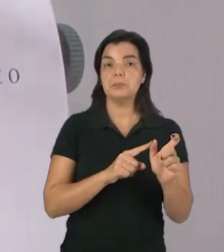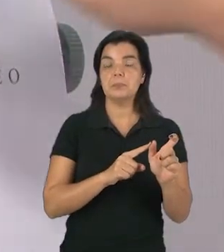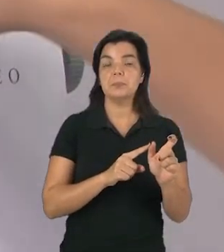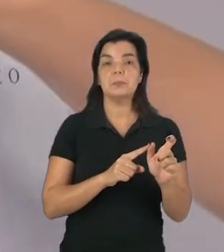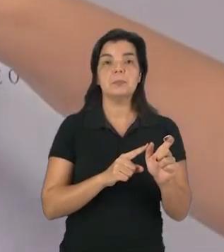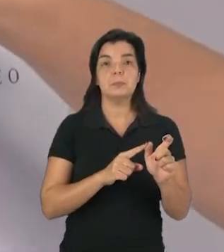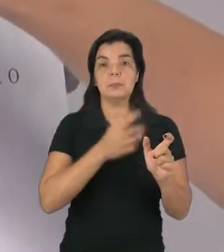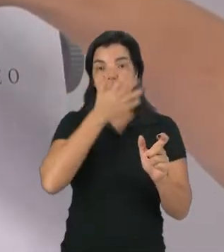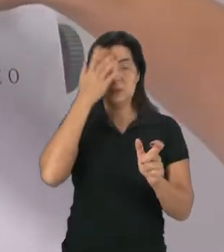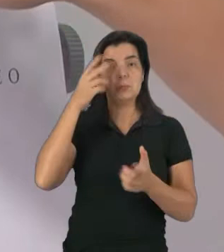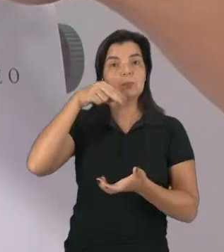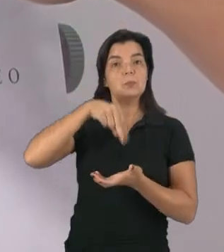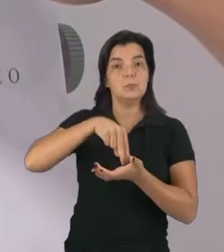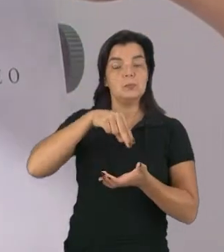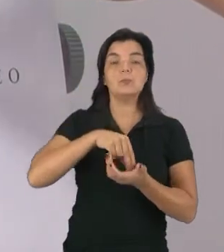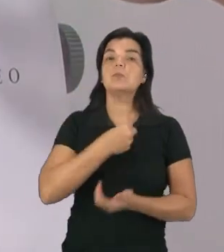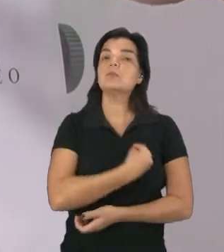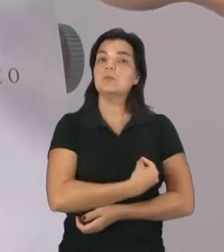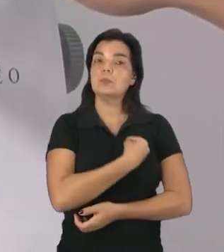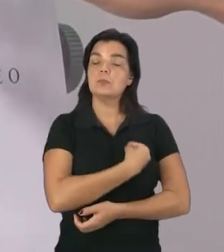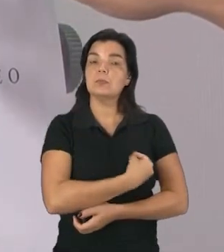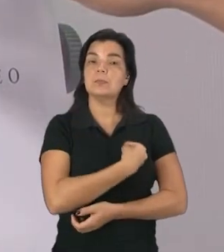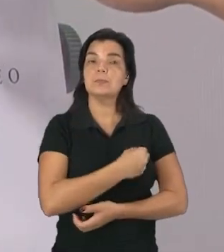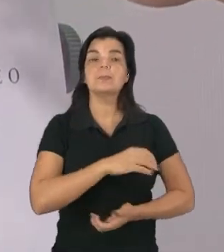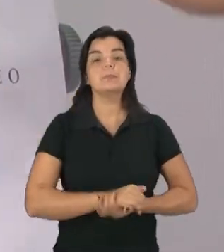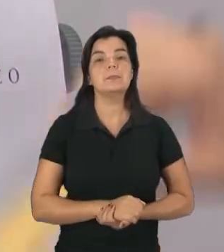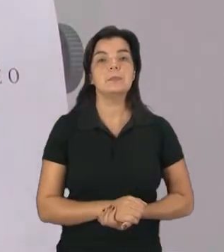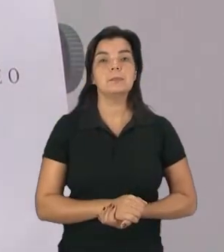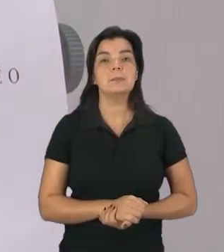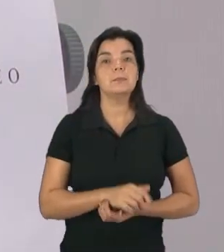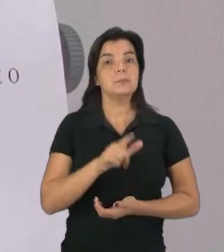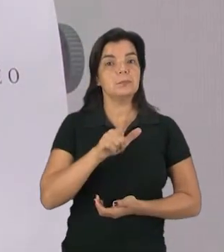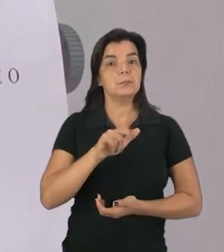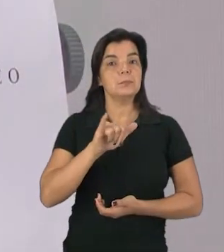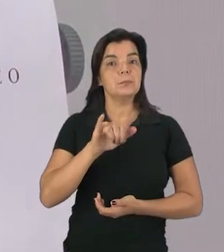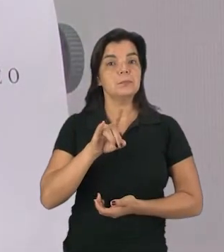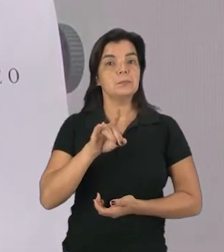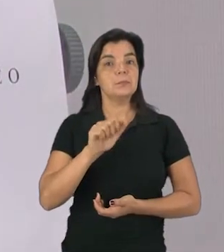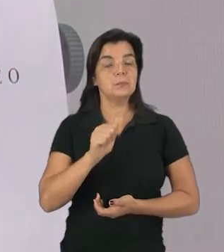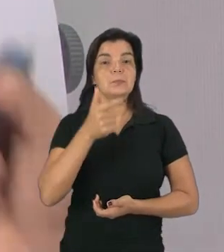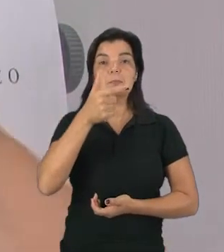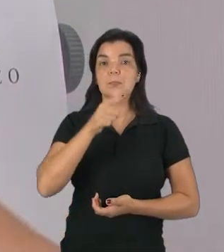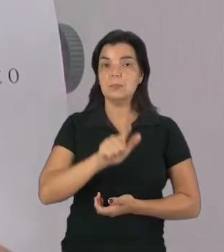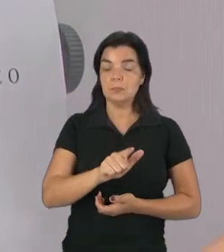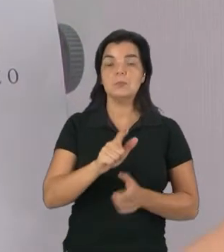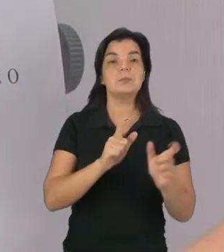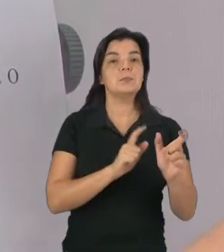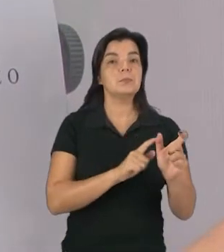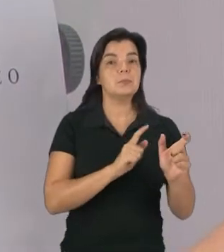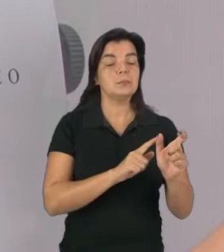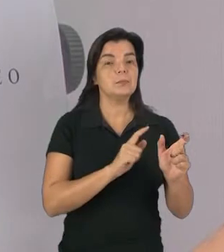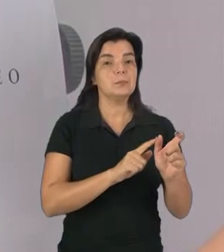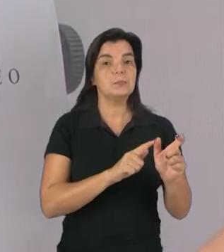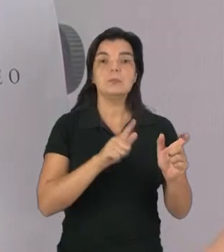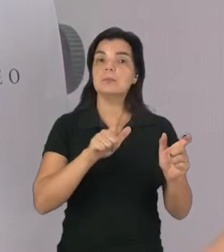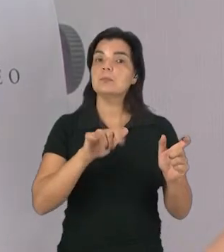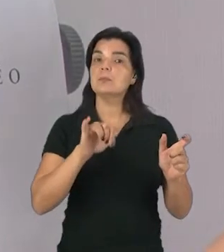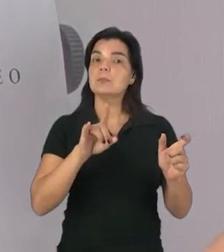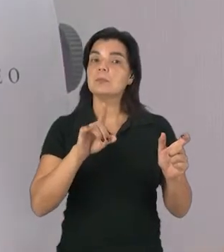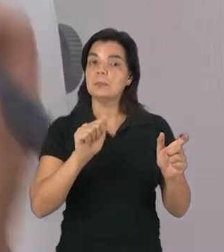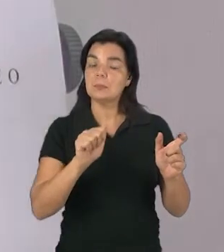da fala dos personagens havia sido lida. Olha só, novamente a nossa palavrinha aparecendo